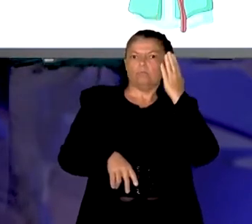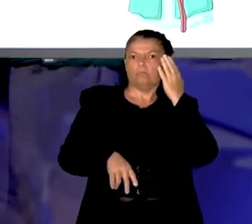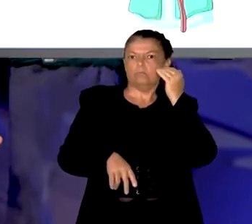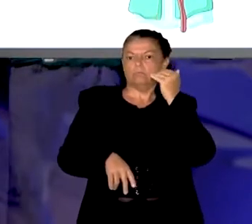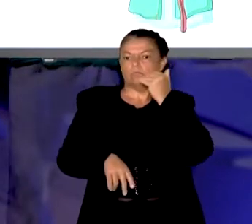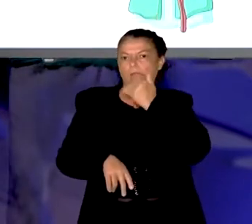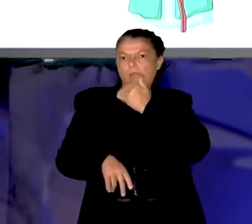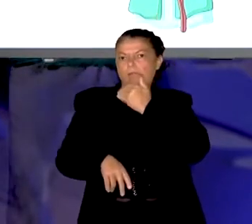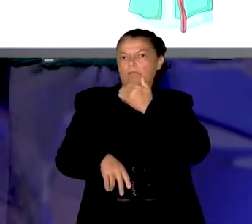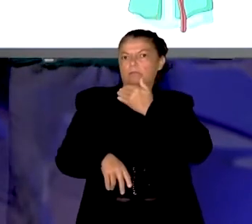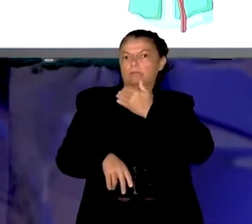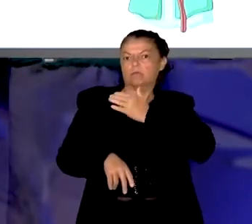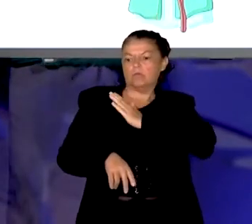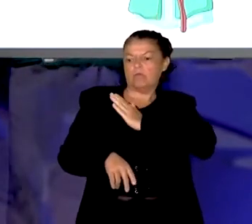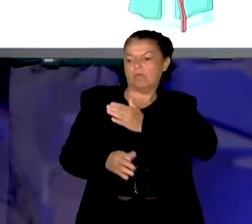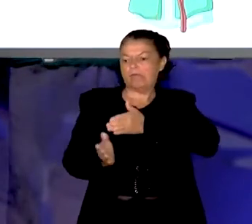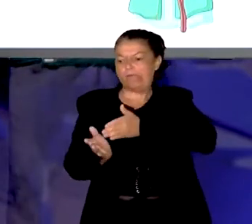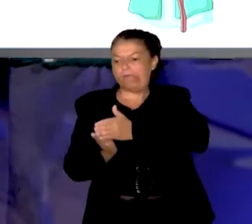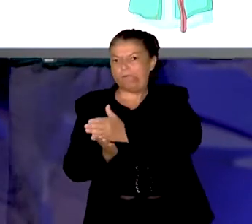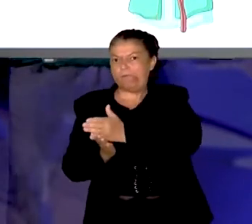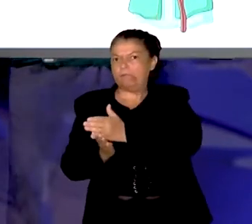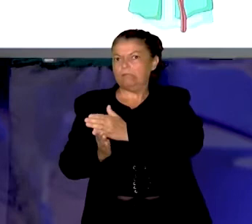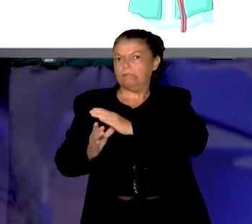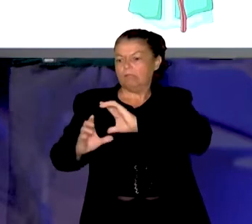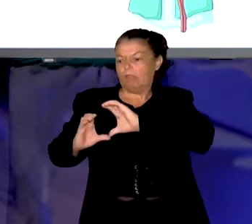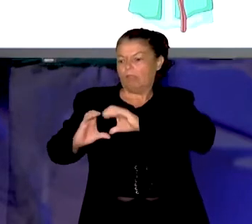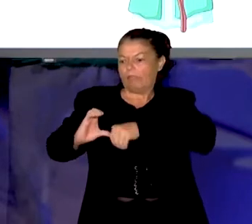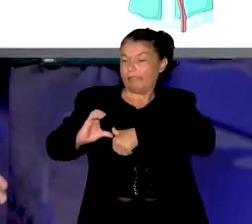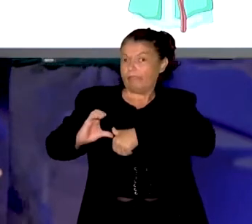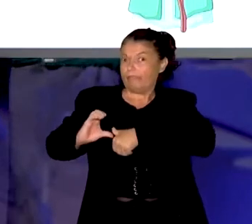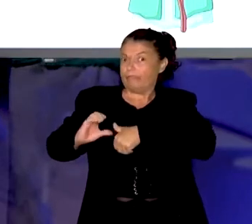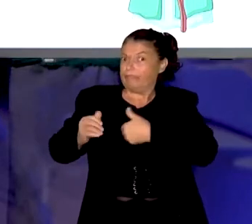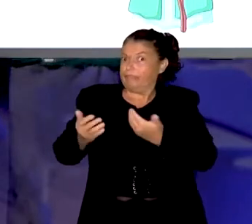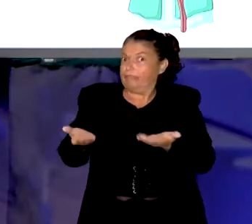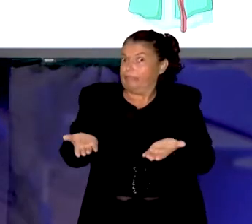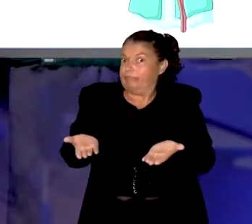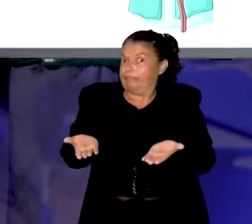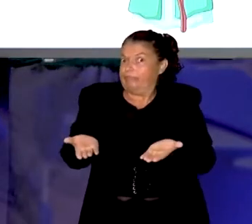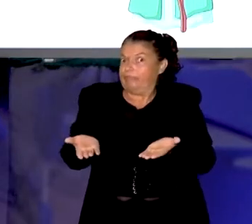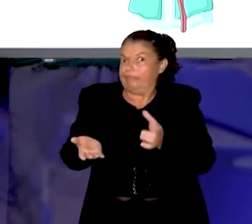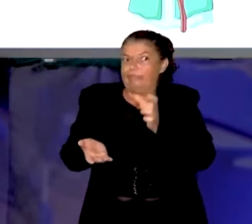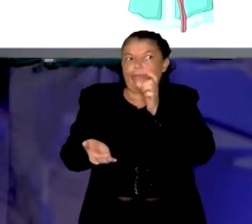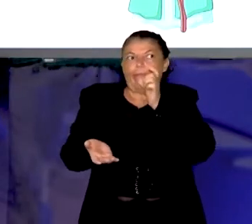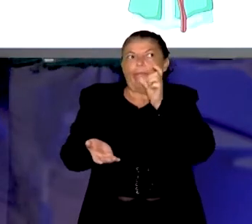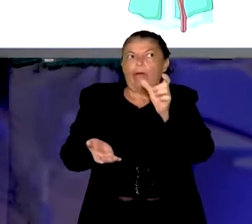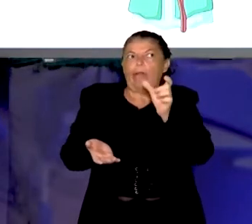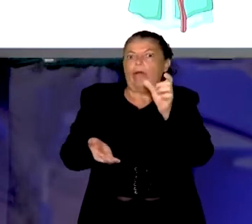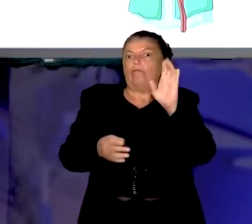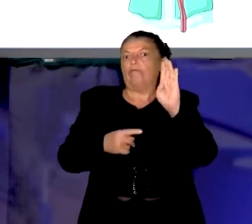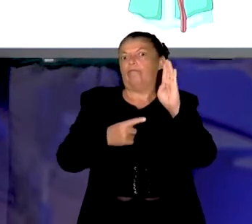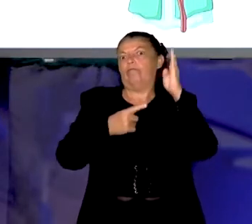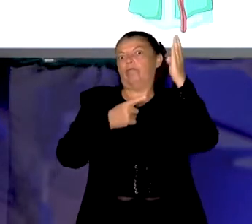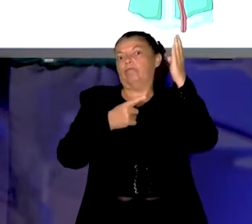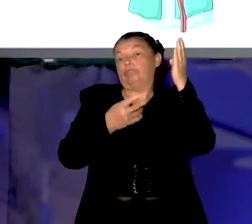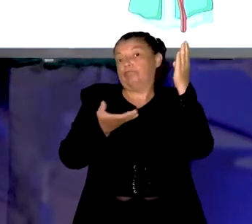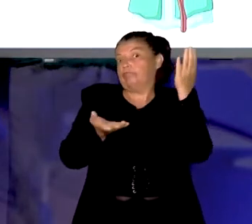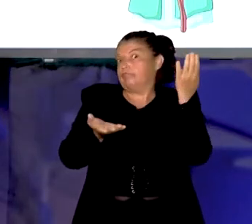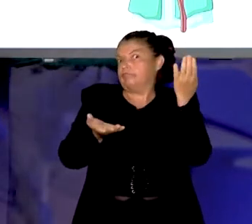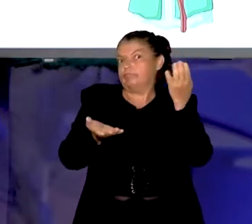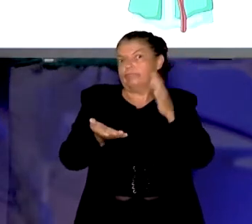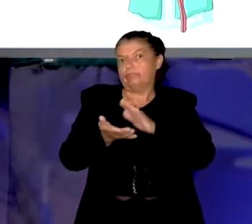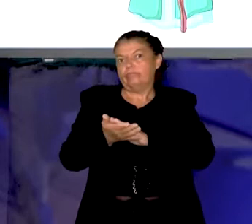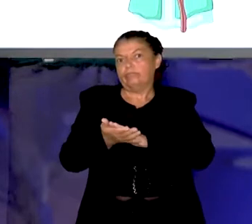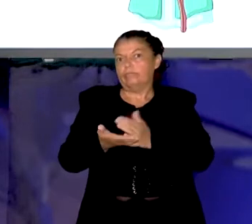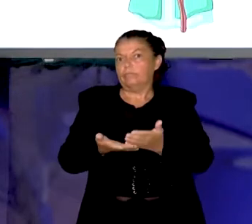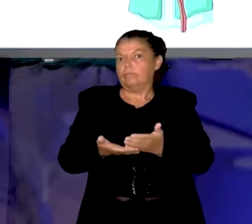tanto com o bem coletivo. Não sei se a palavra seria falsa ou não, mas um líder que certamente eu, nem